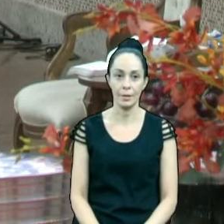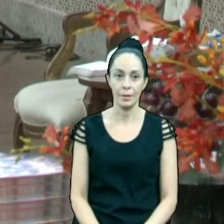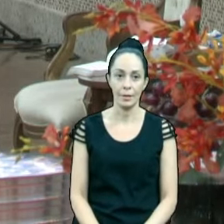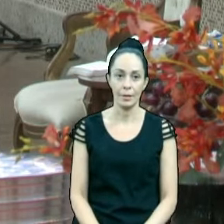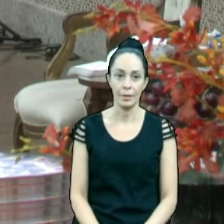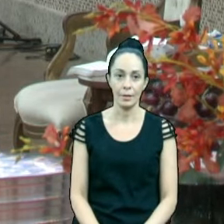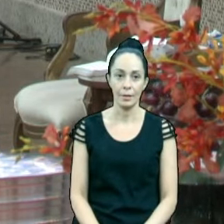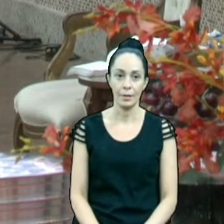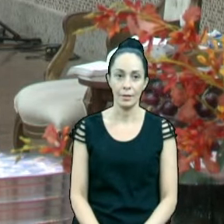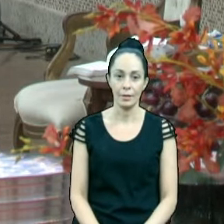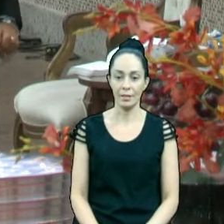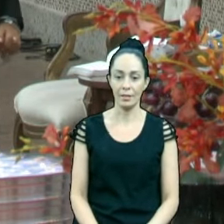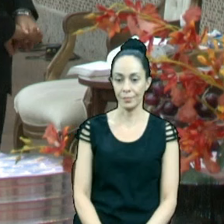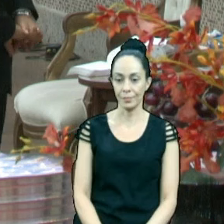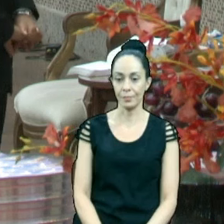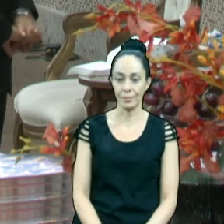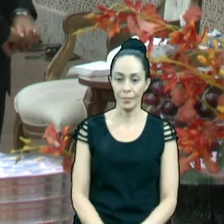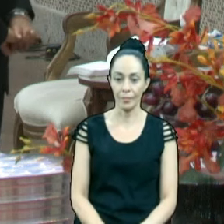a